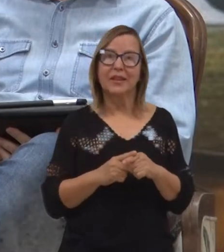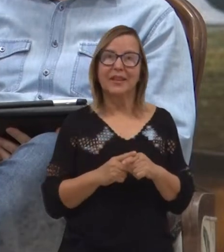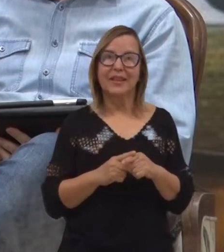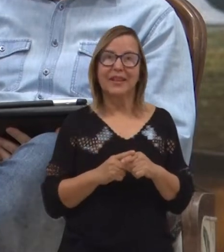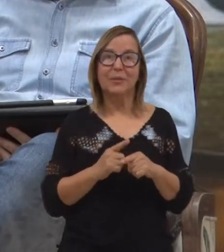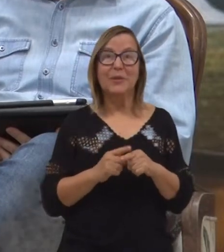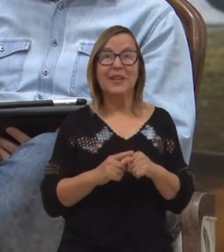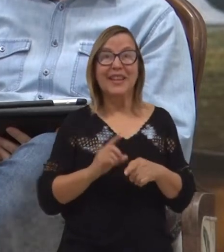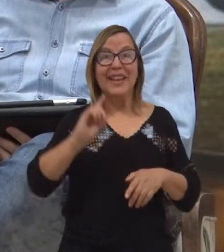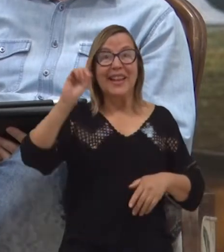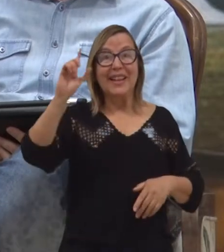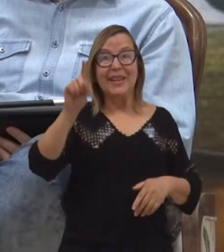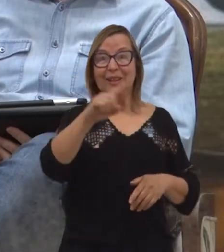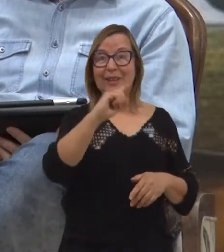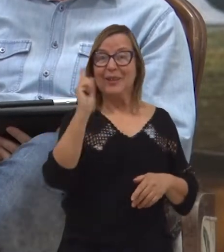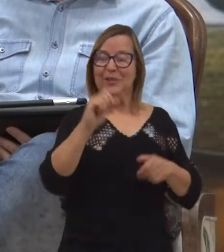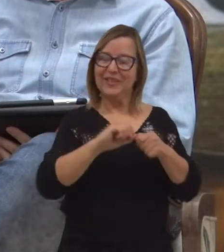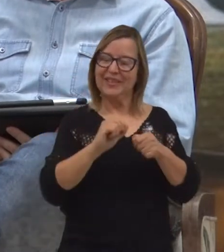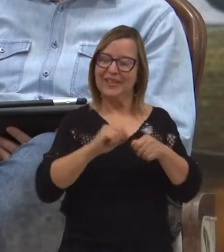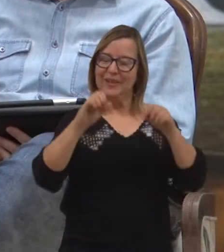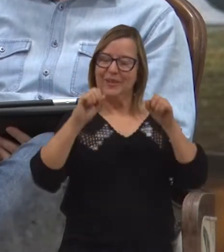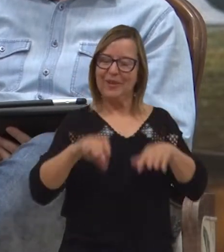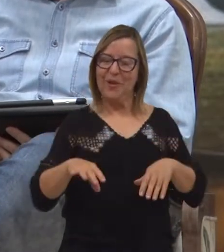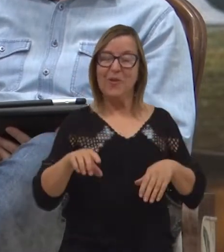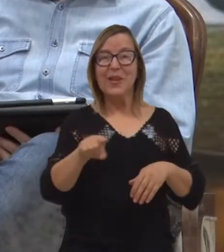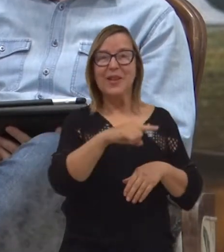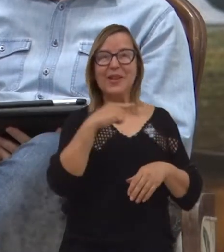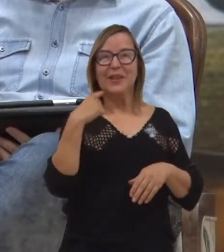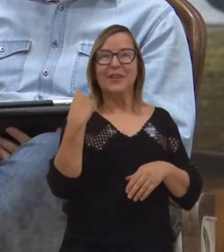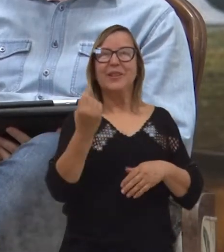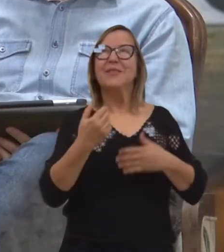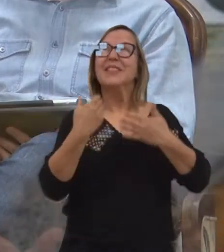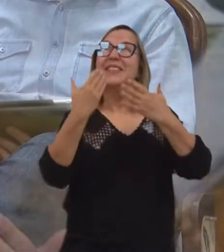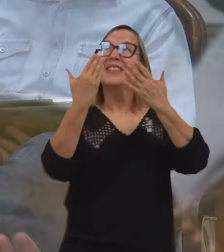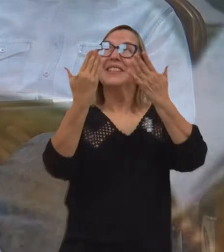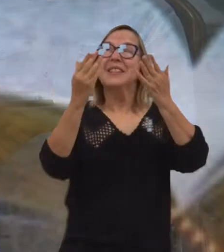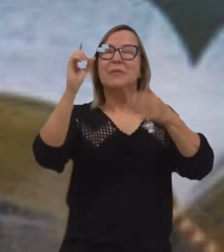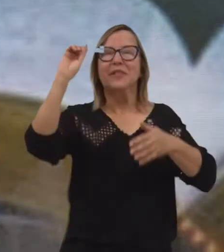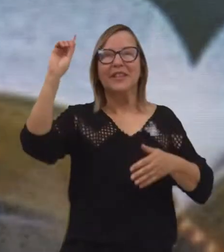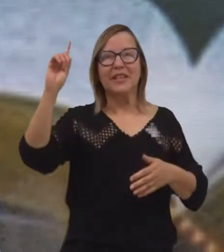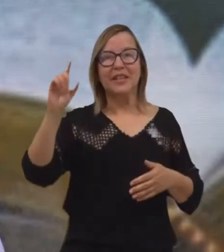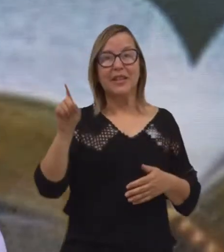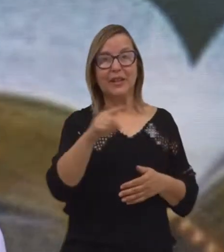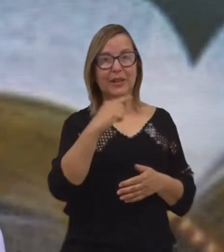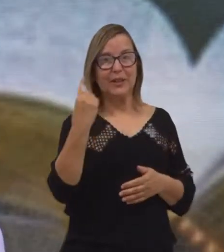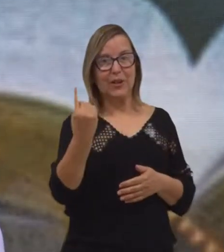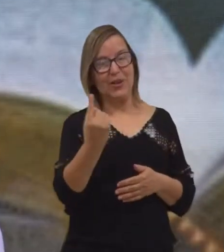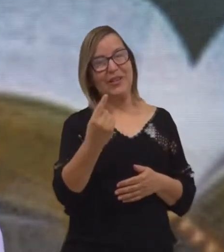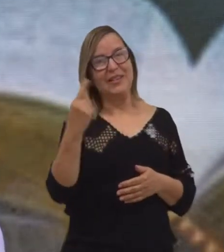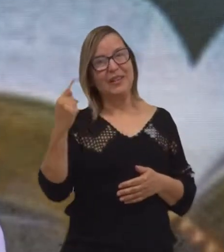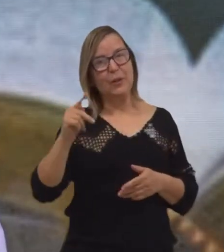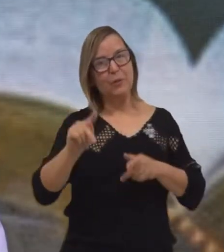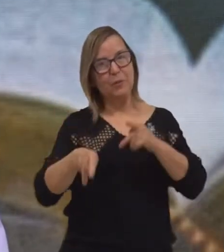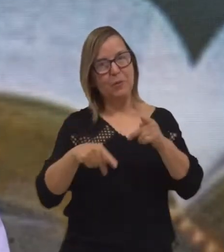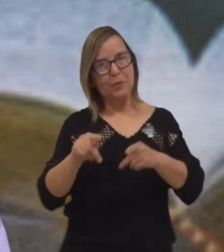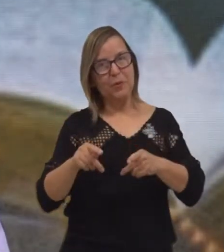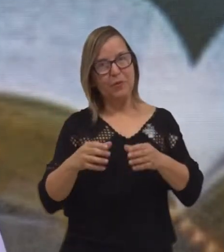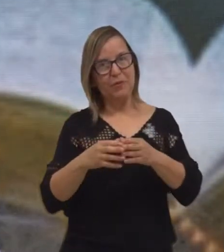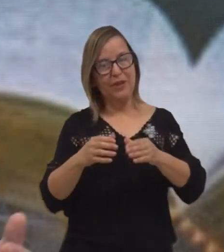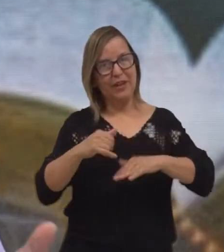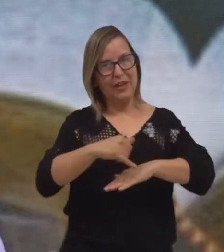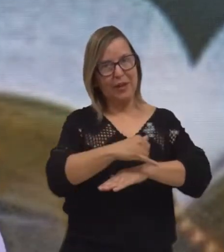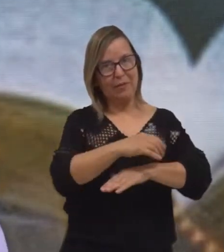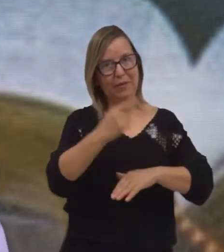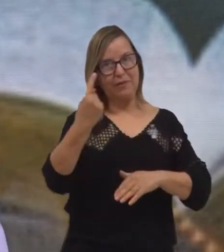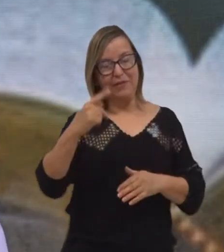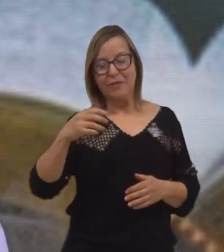nos fez, porque dele somos, tudo dele, né? Uhum. Somos o seu povo e rebanho do seu pastoreio.